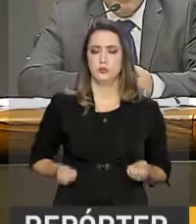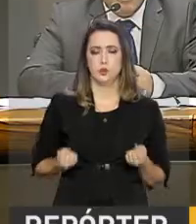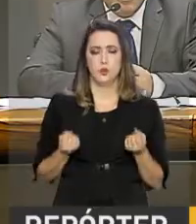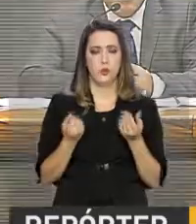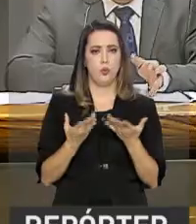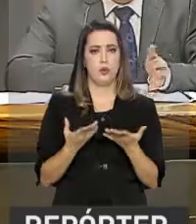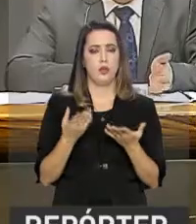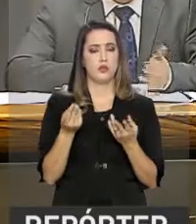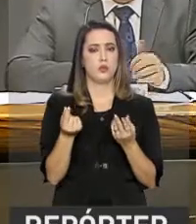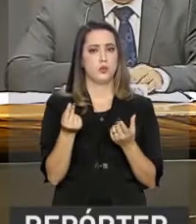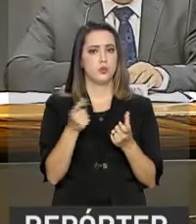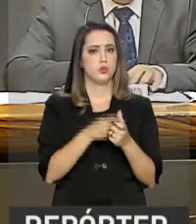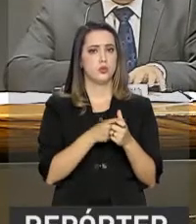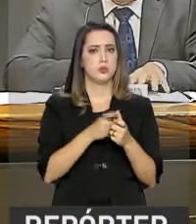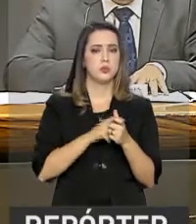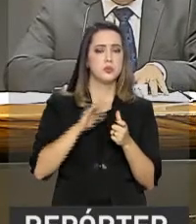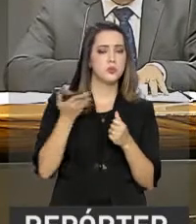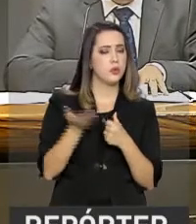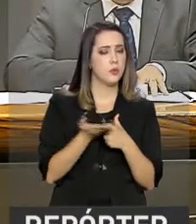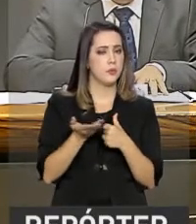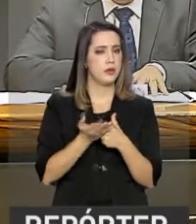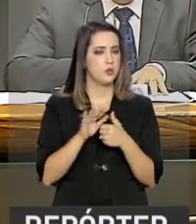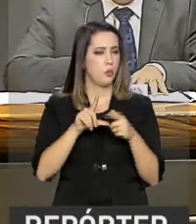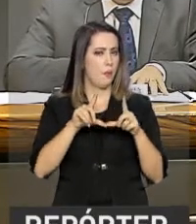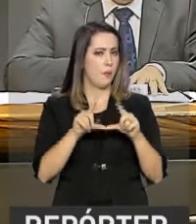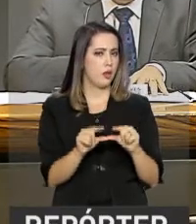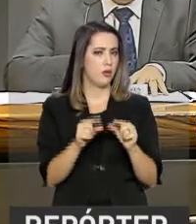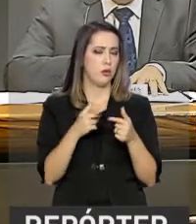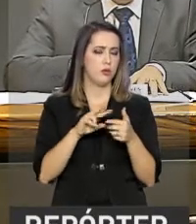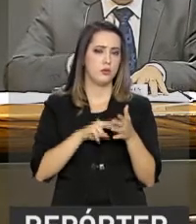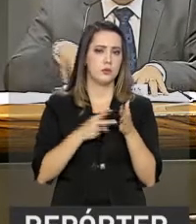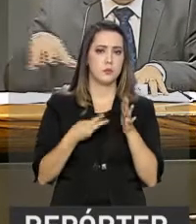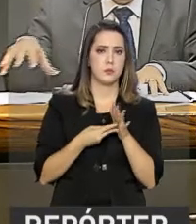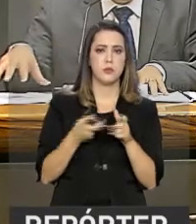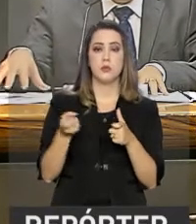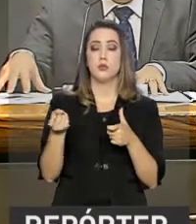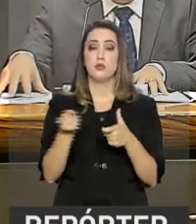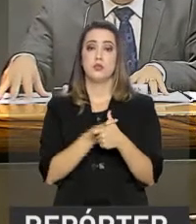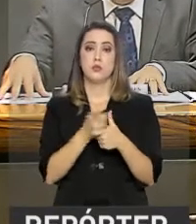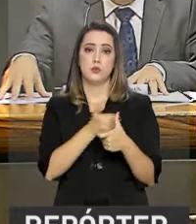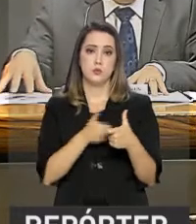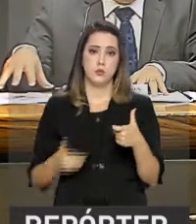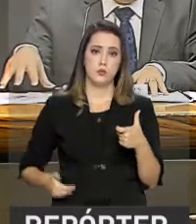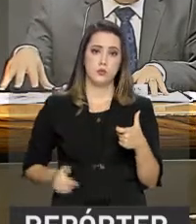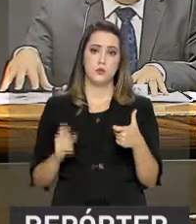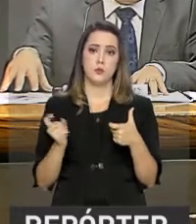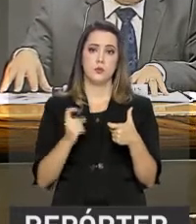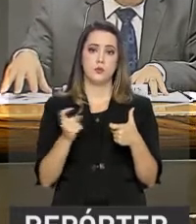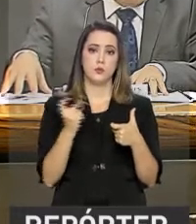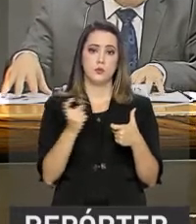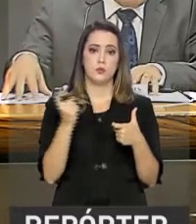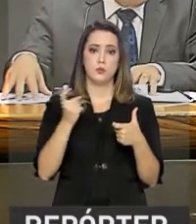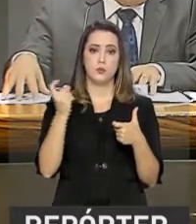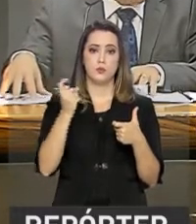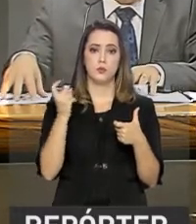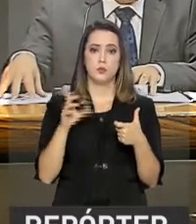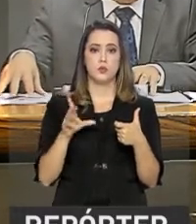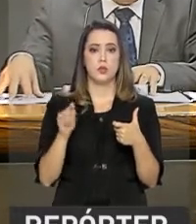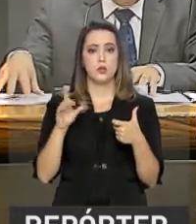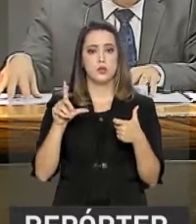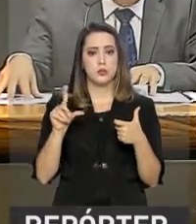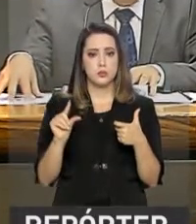da dívida, né? Um custo médio mais baixo significa que a dívida vai crescer, mas não